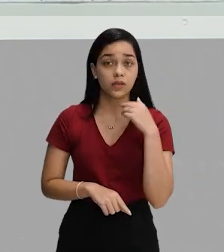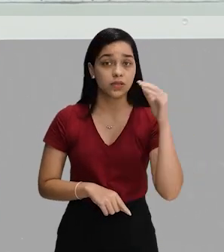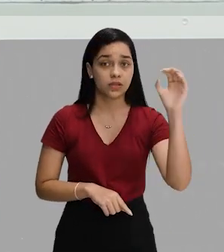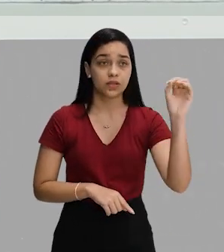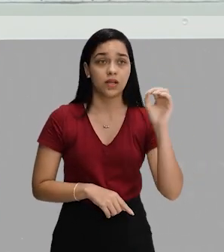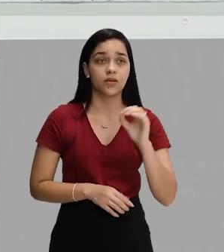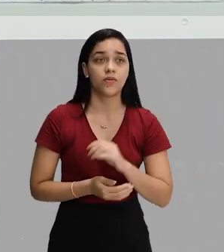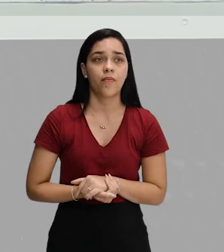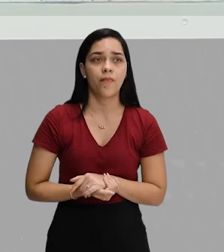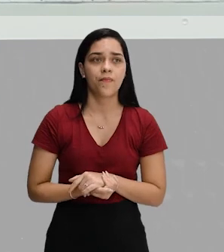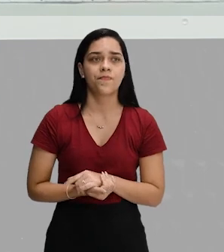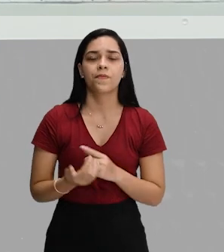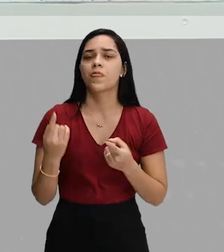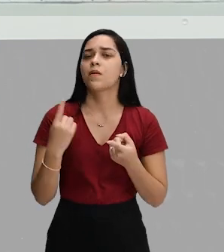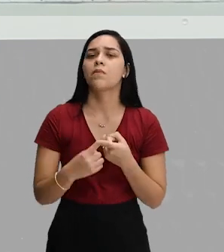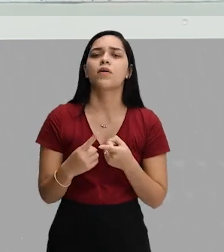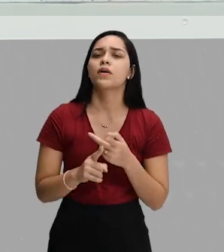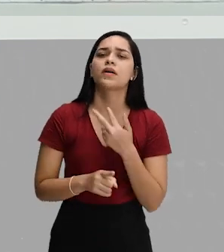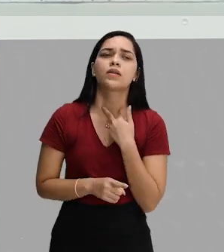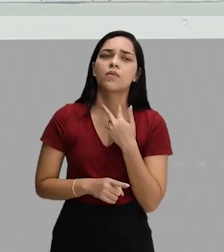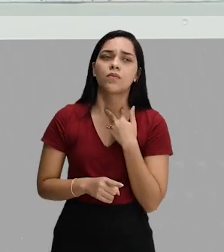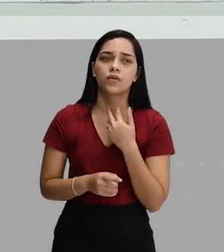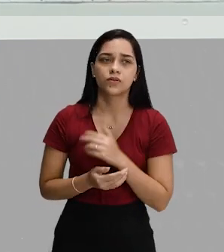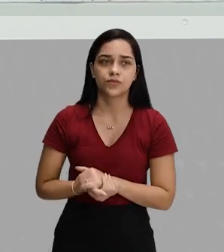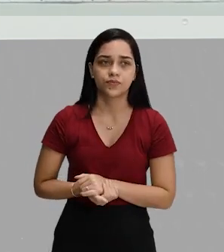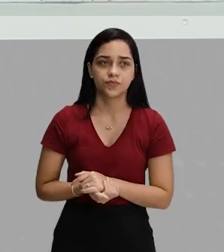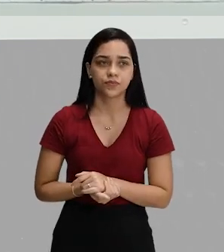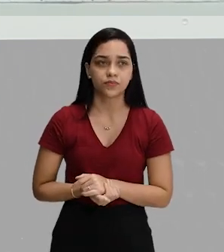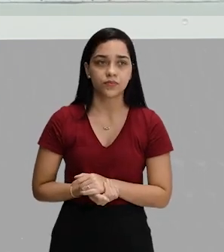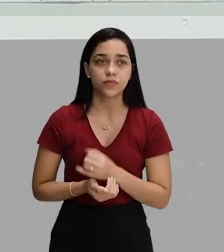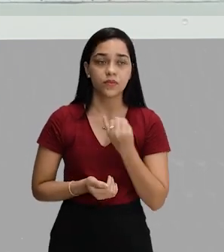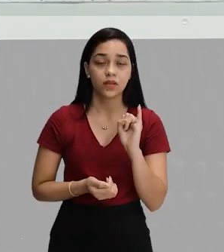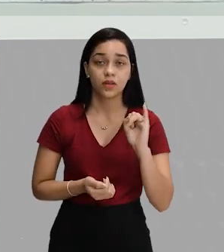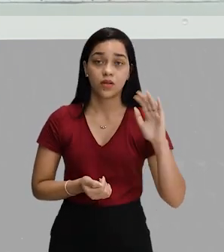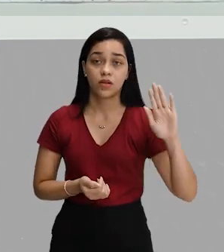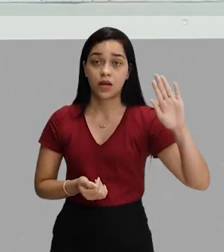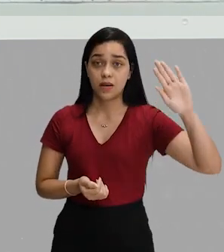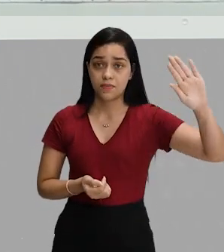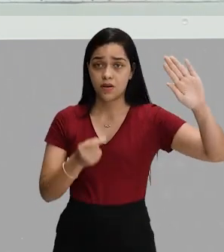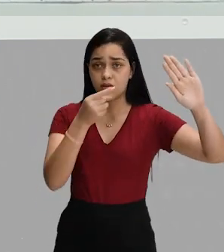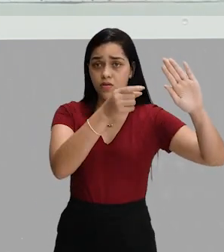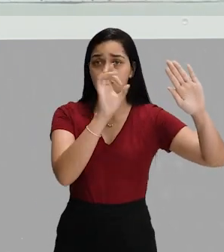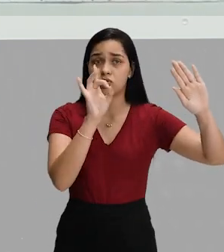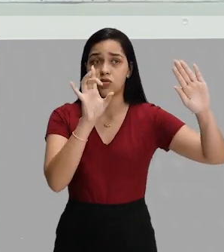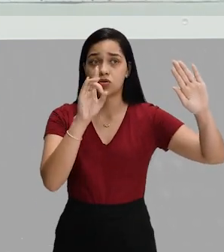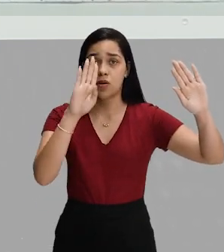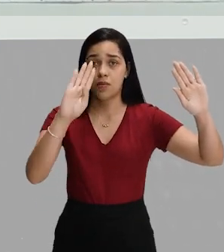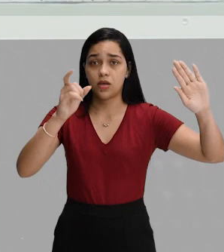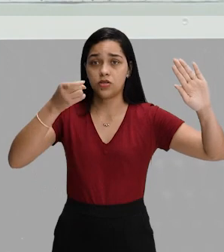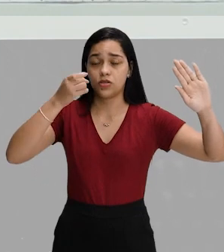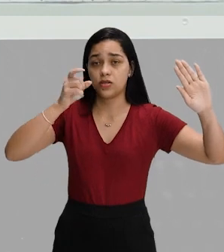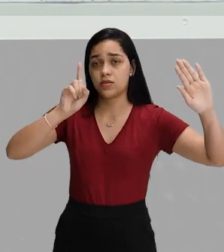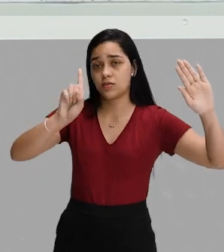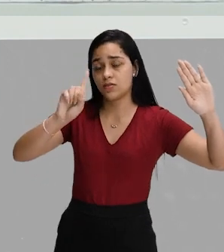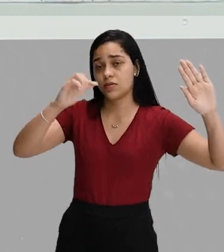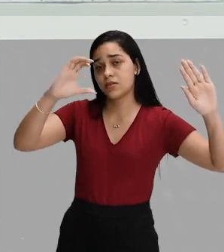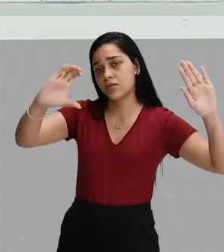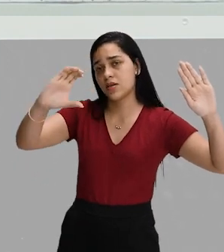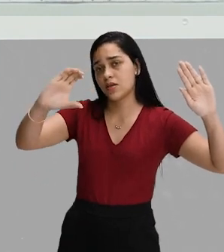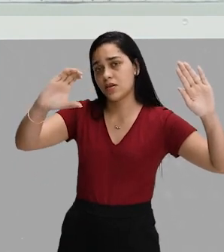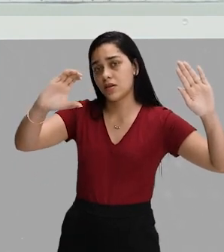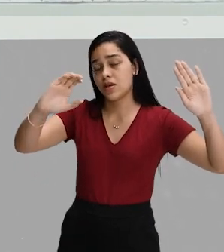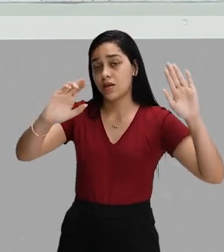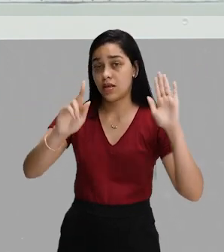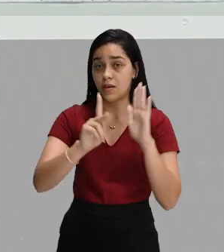zero. Tiago, por que não pode ser zero? Ora, se eu colocar a mão aqui, ó, vai ficar só bx mais c. E isso, turma, é